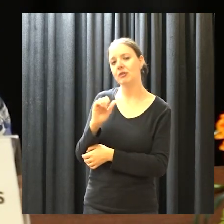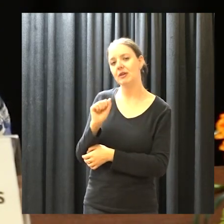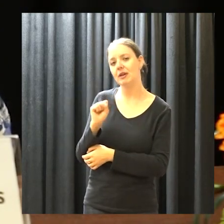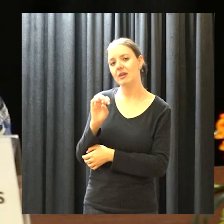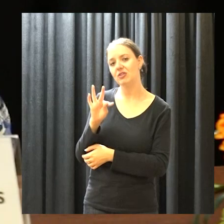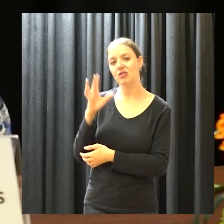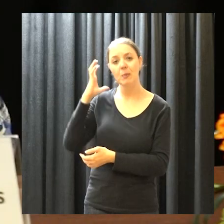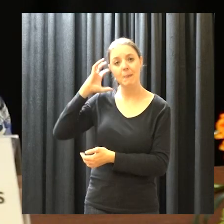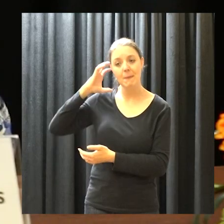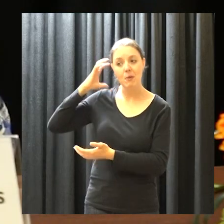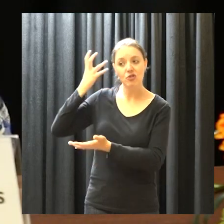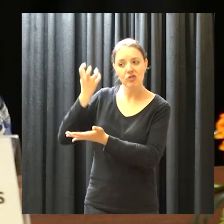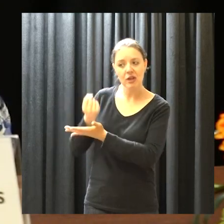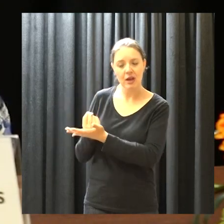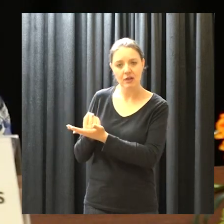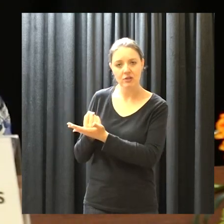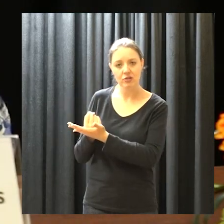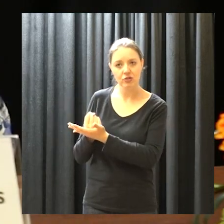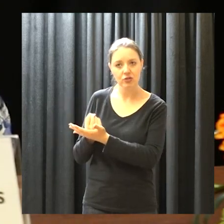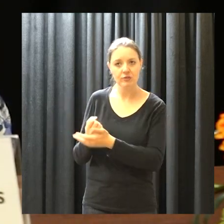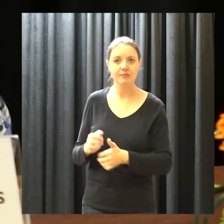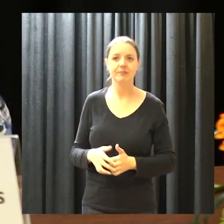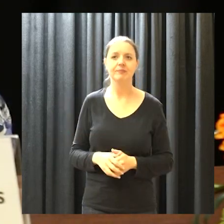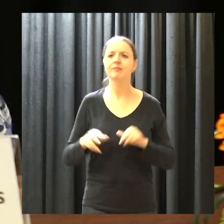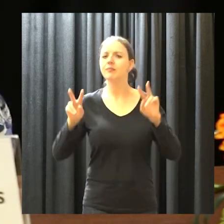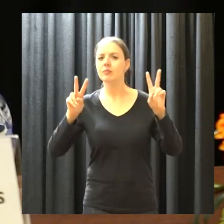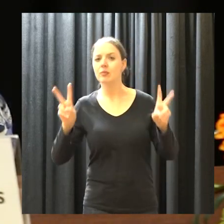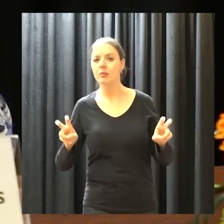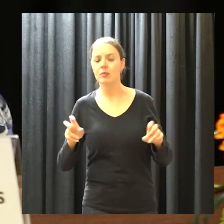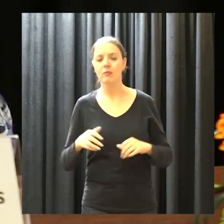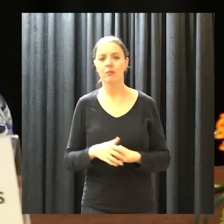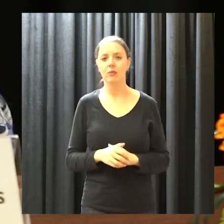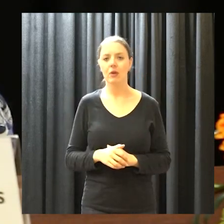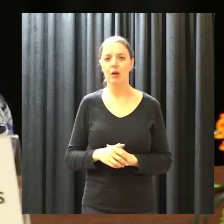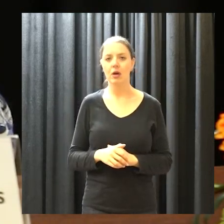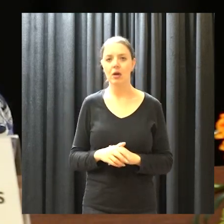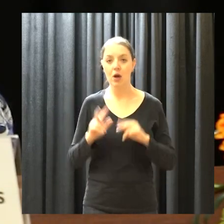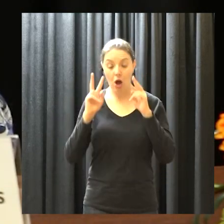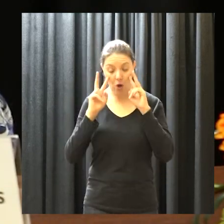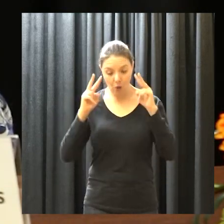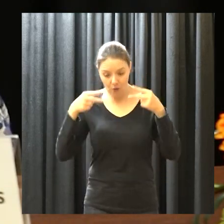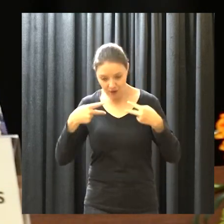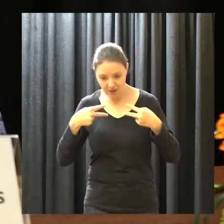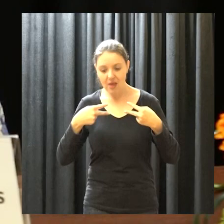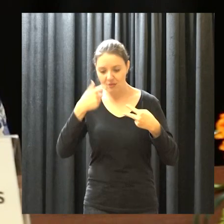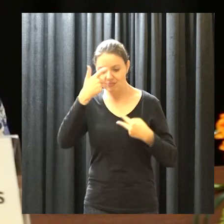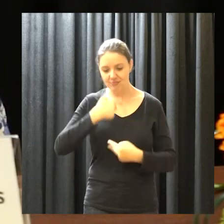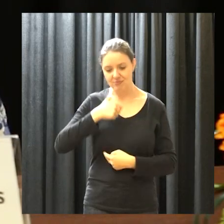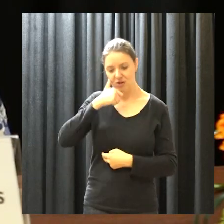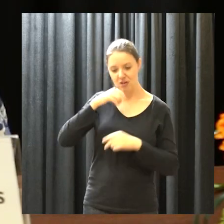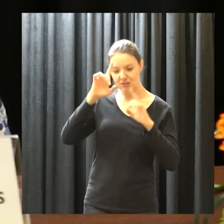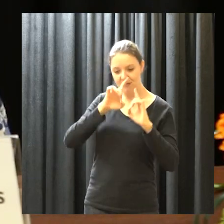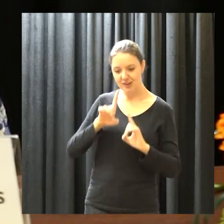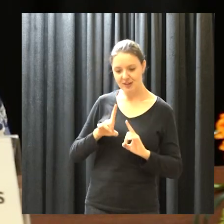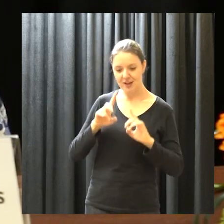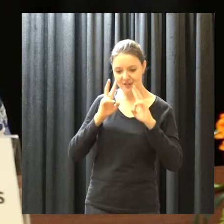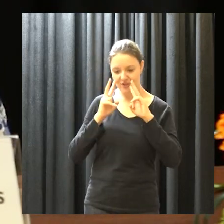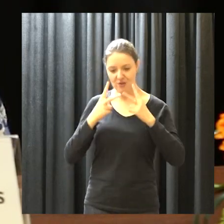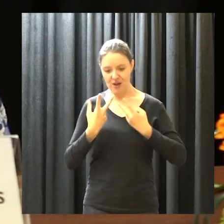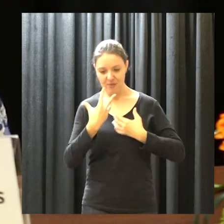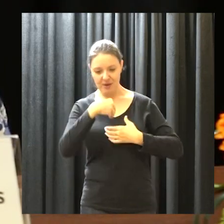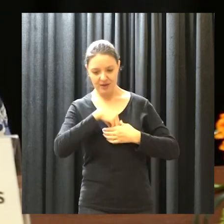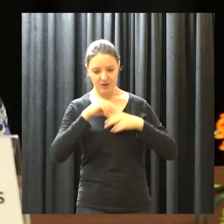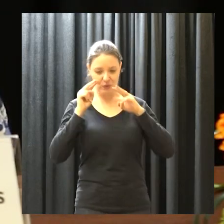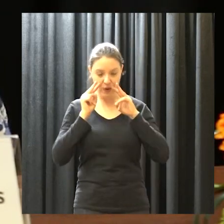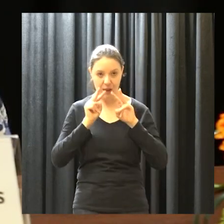Autorretratos de Mulheres com Deficiência, Olhar de Dentro, Olhar de Fora. E a escuta desse podcast, com narrativas de outras mulheres com